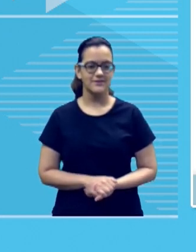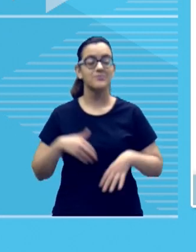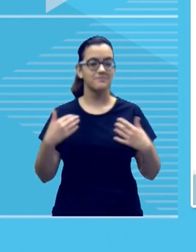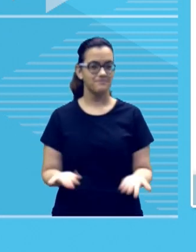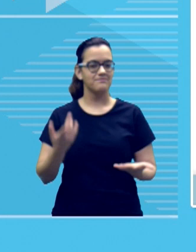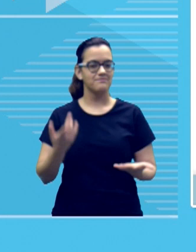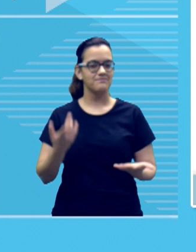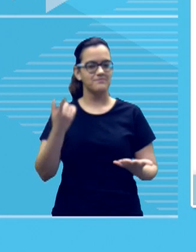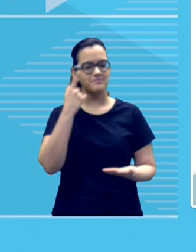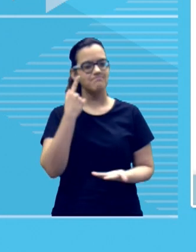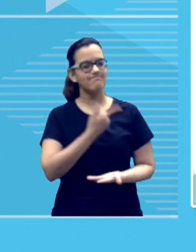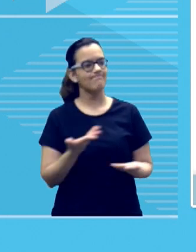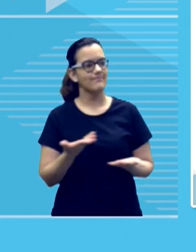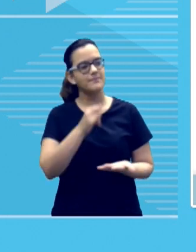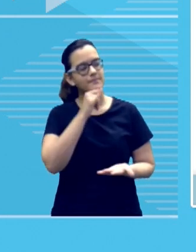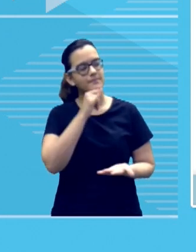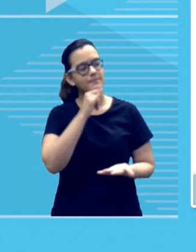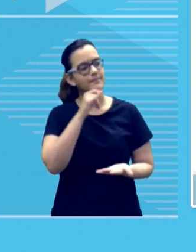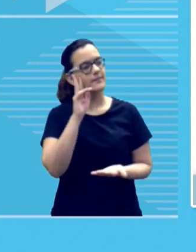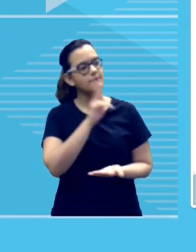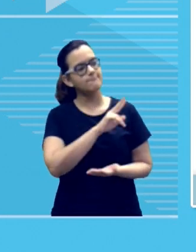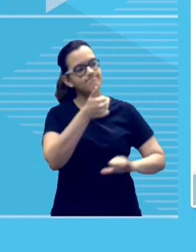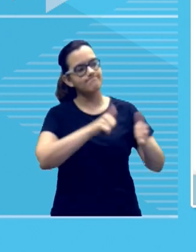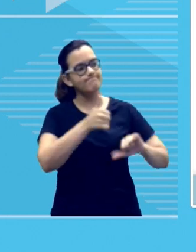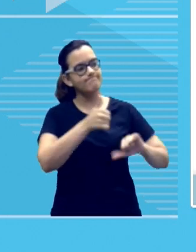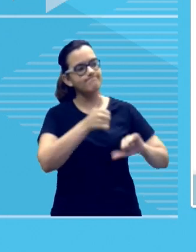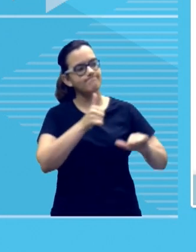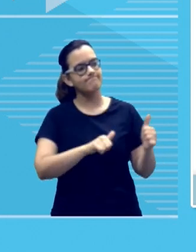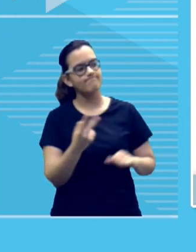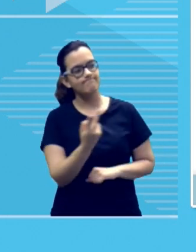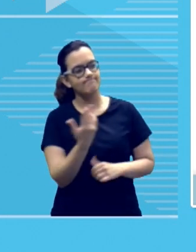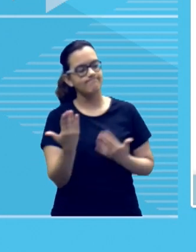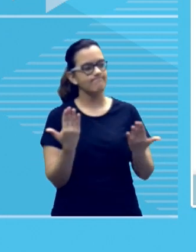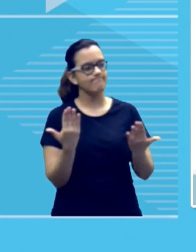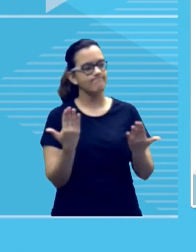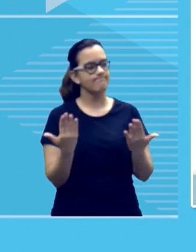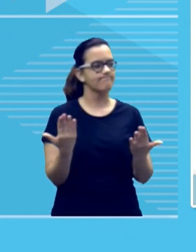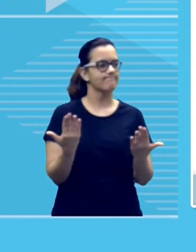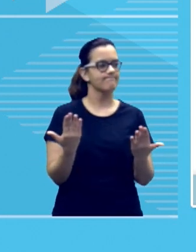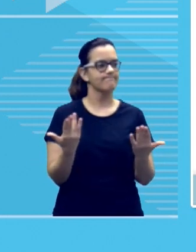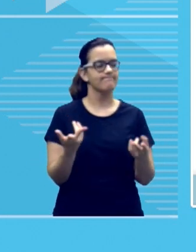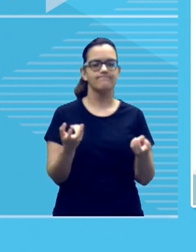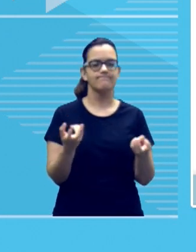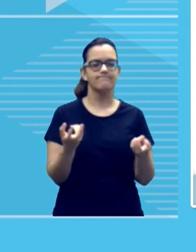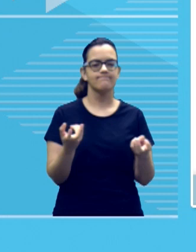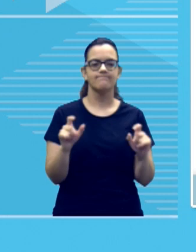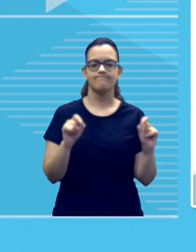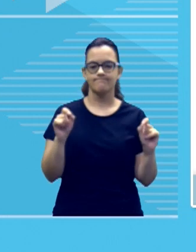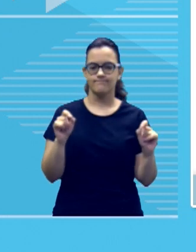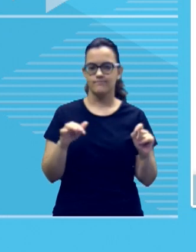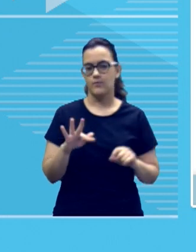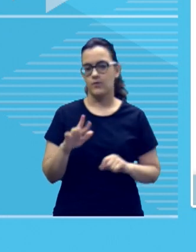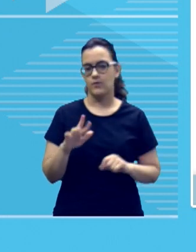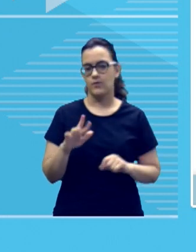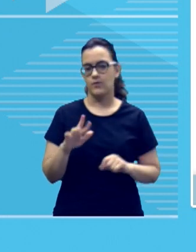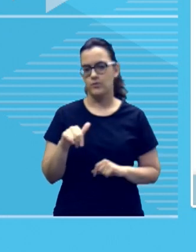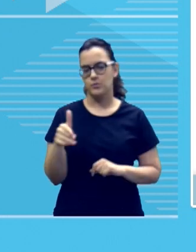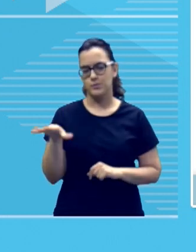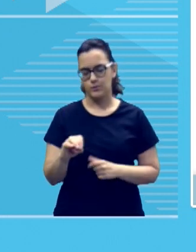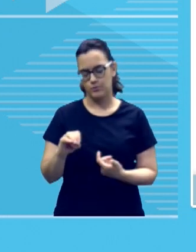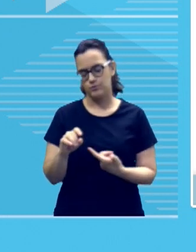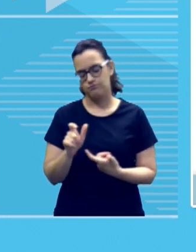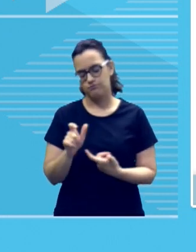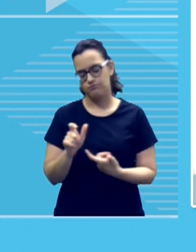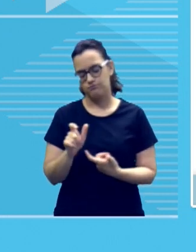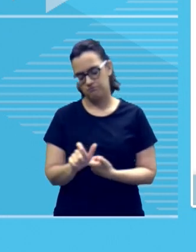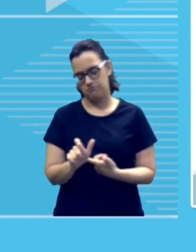Ok meus amigos está aqui ó analisando as duas fórmulas primeiro disfunção não é tá porque a